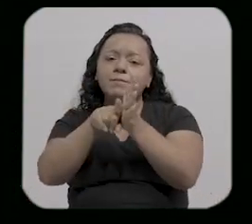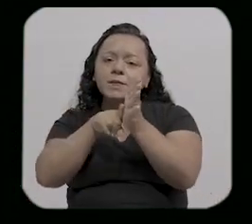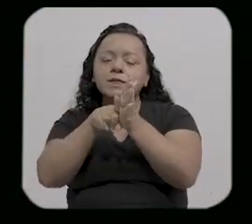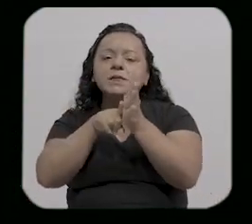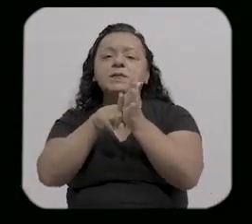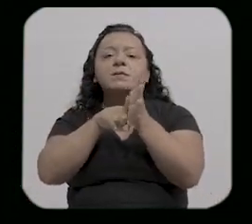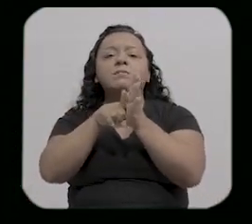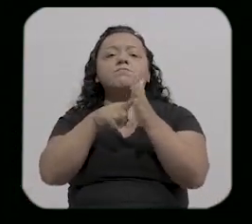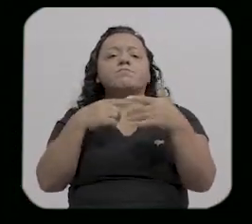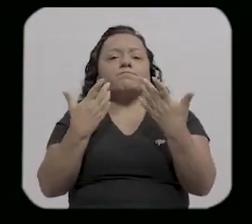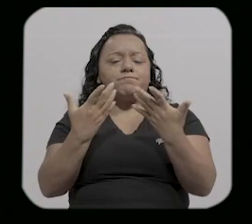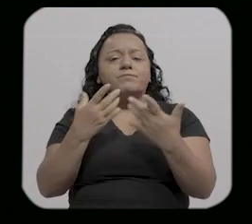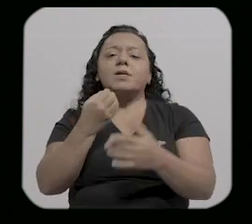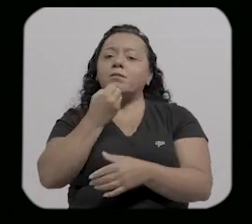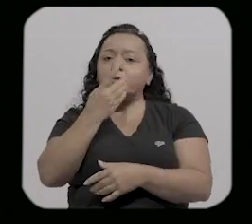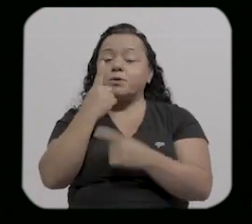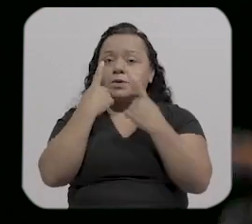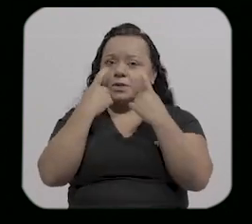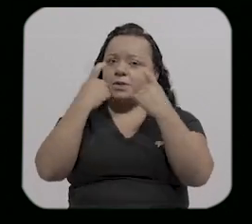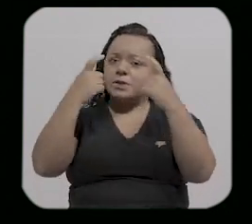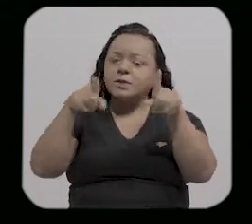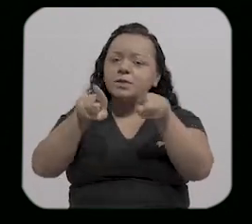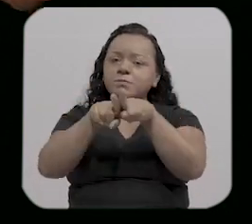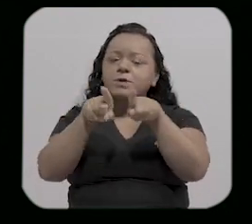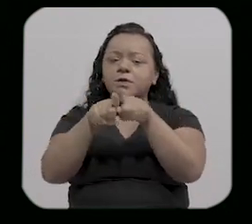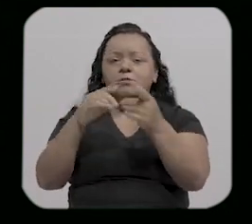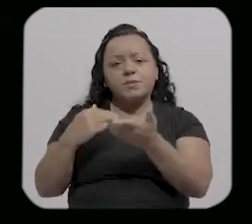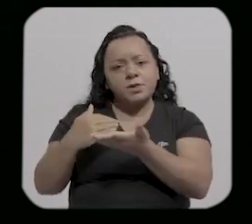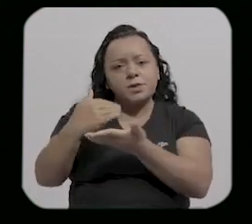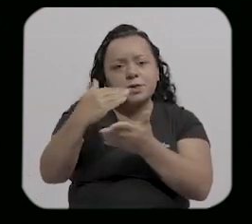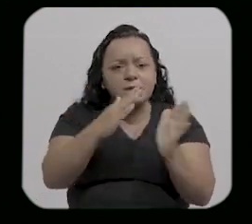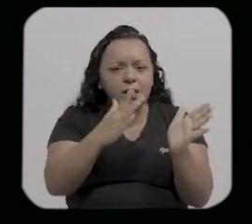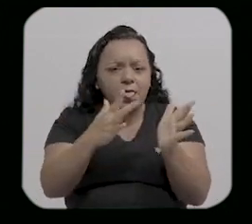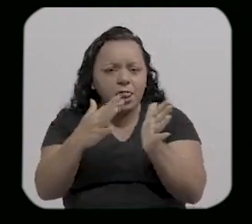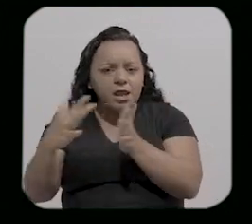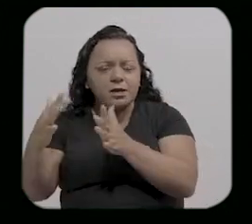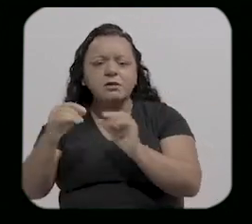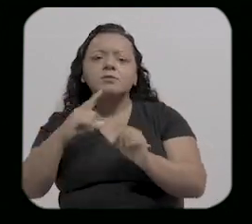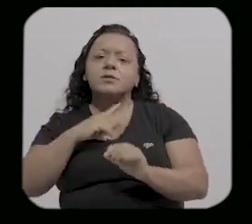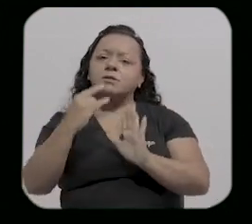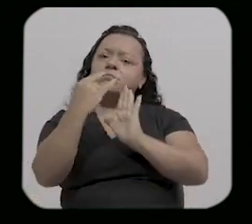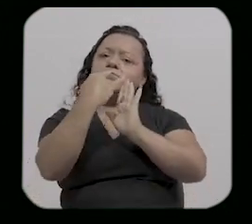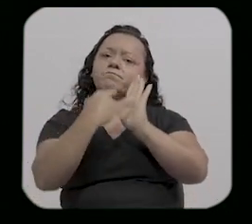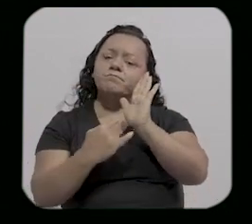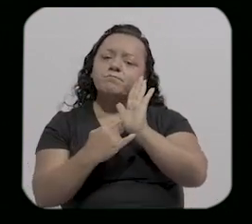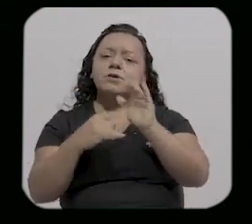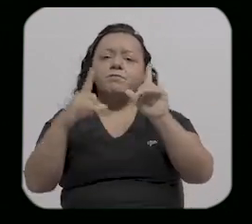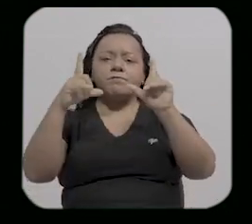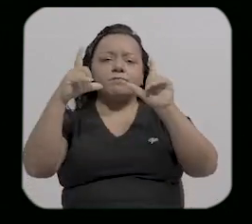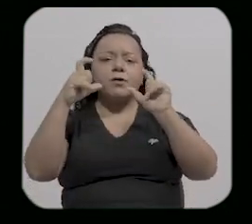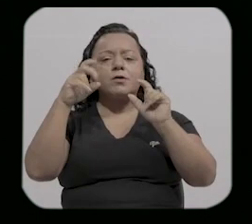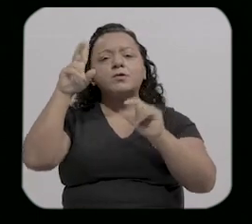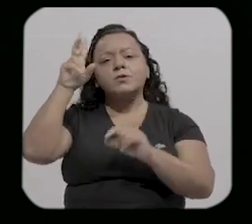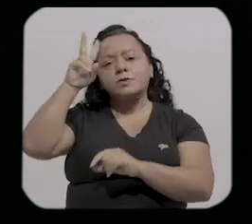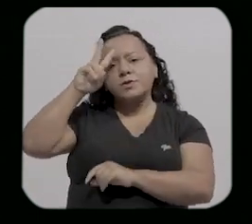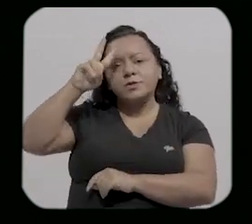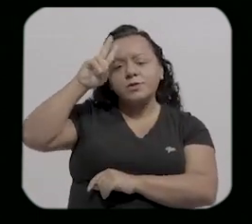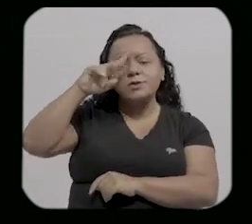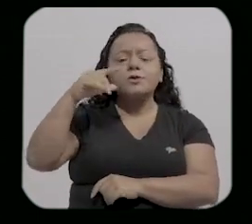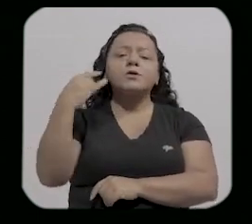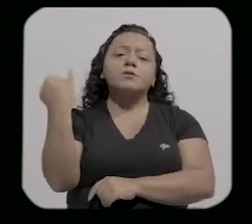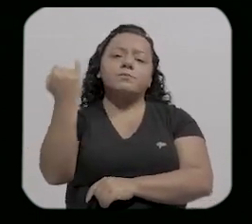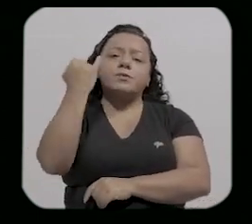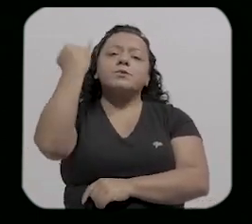também tem um trabalho de pesquisa muito interessante. Começou nesse processo. Você tem muita documentação,